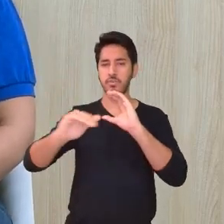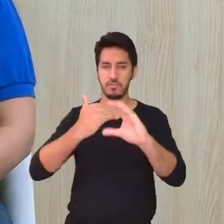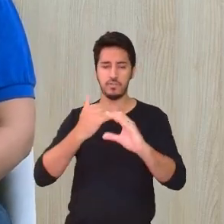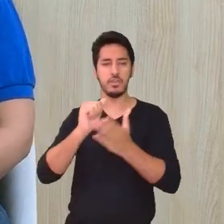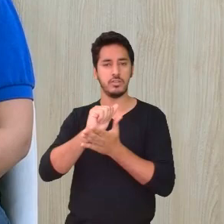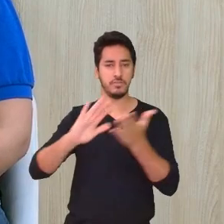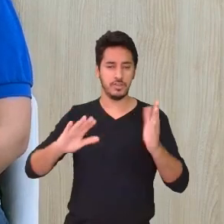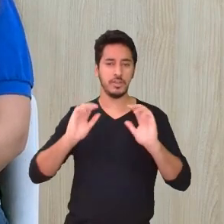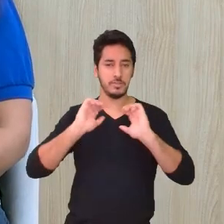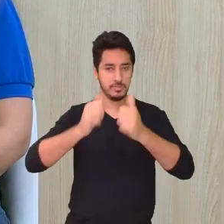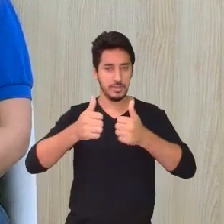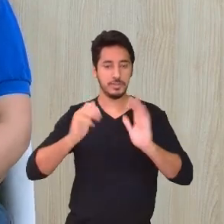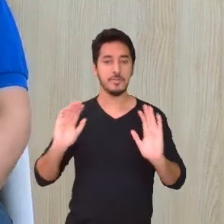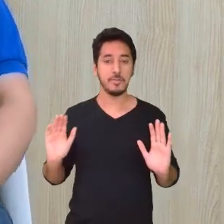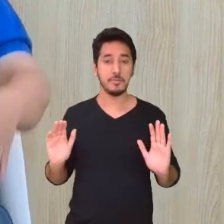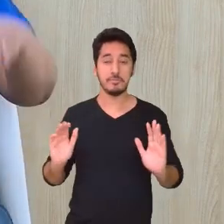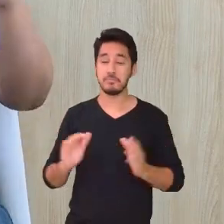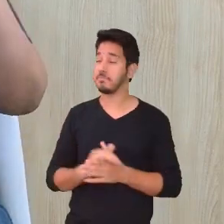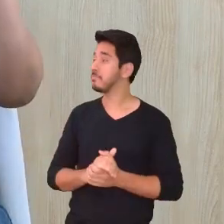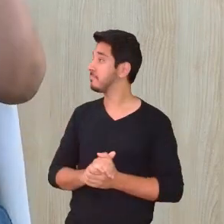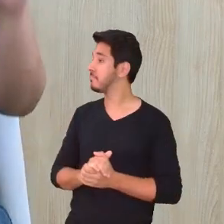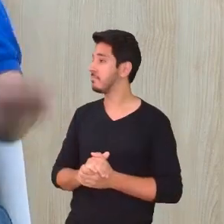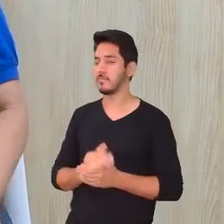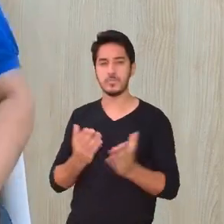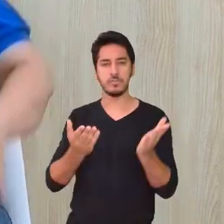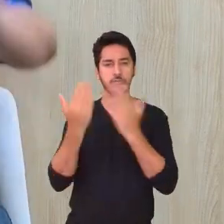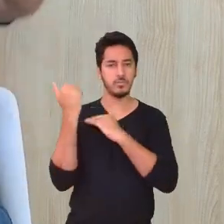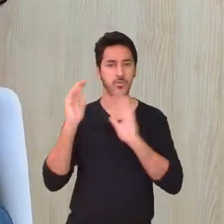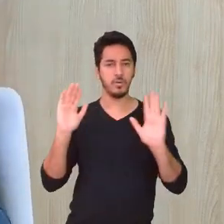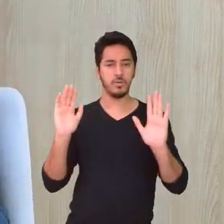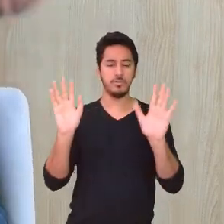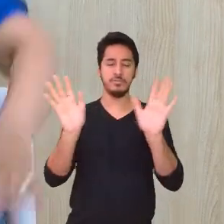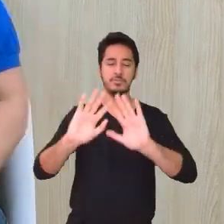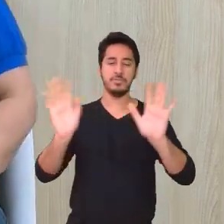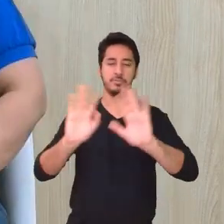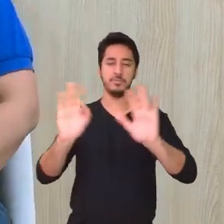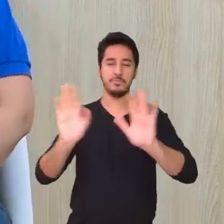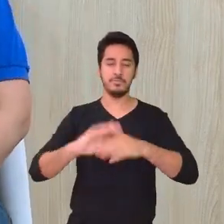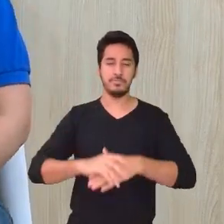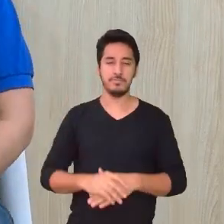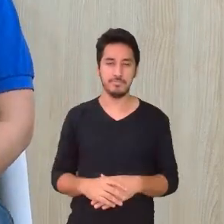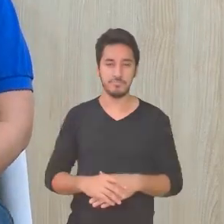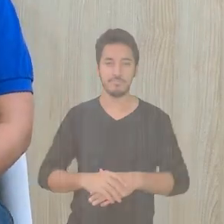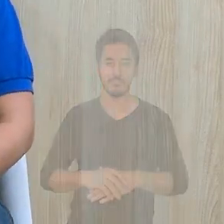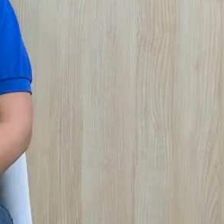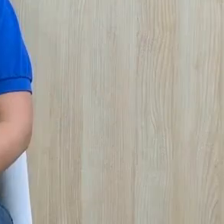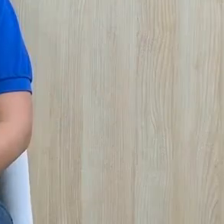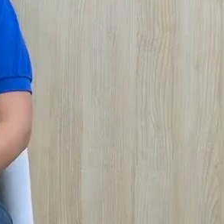material para a gente, tá certo? Então, é isso. Vamos embora. Tchau, gente. Tchau, tchau.